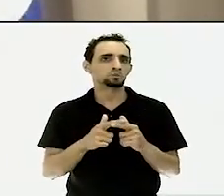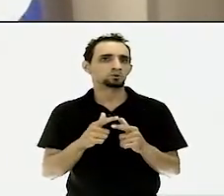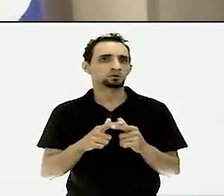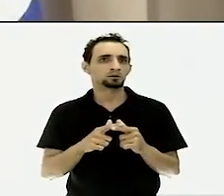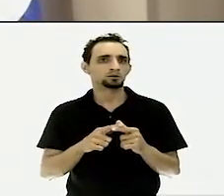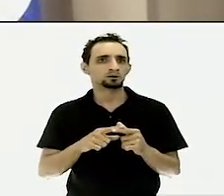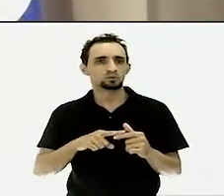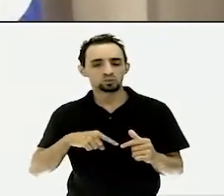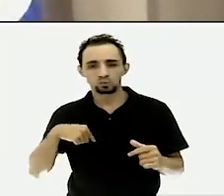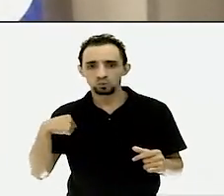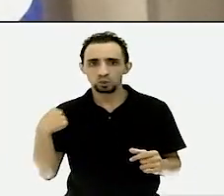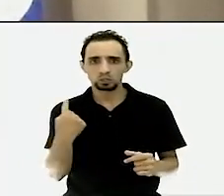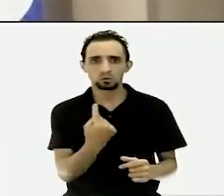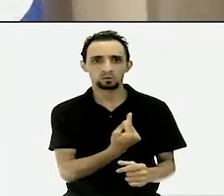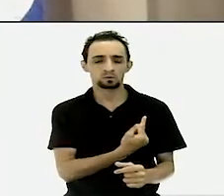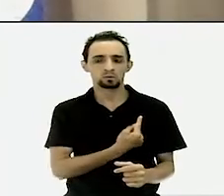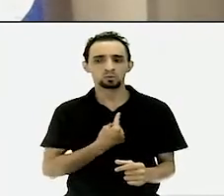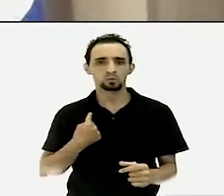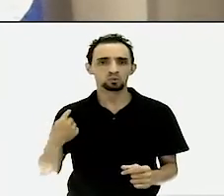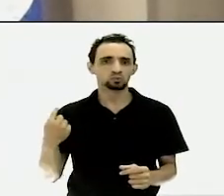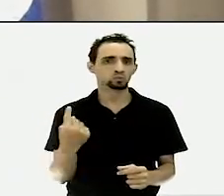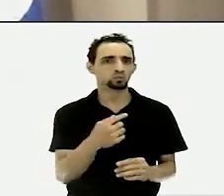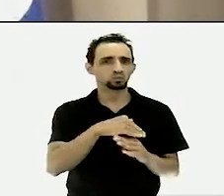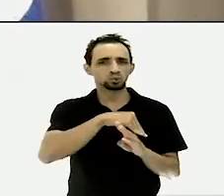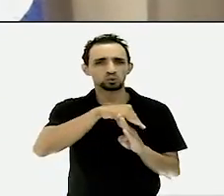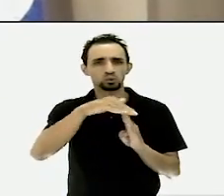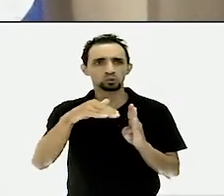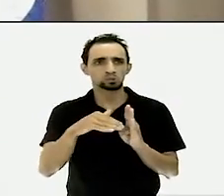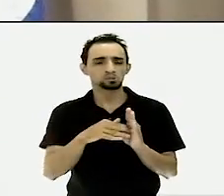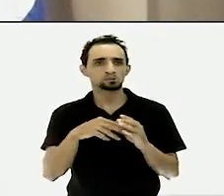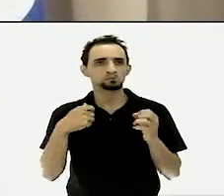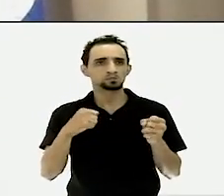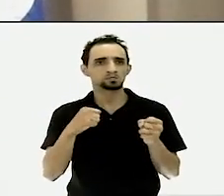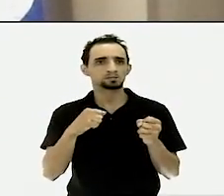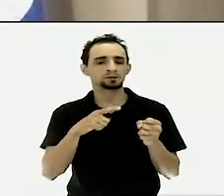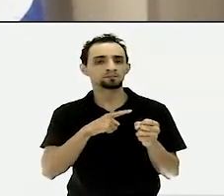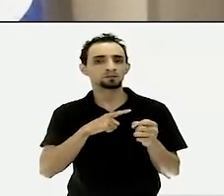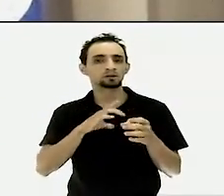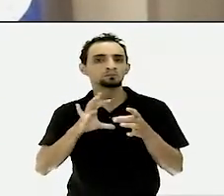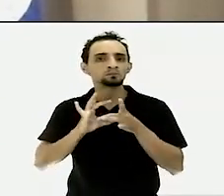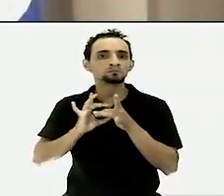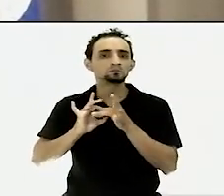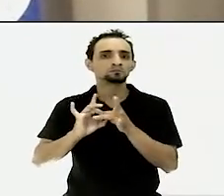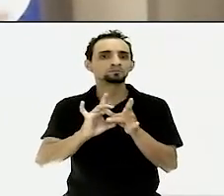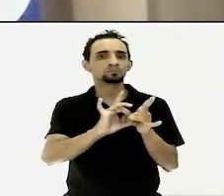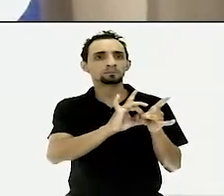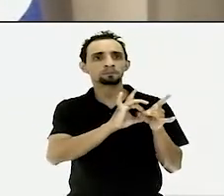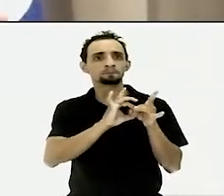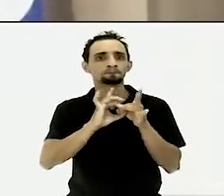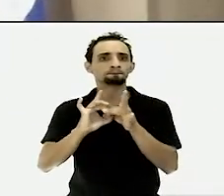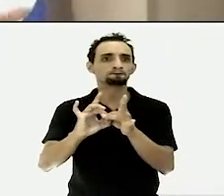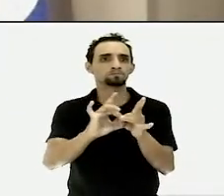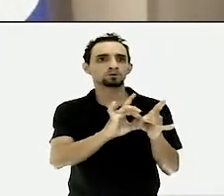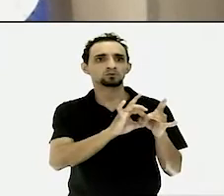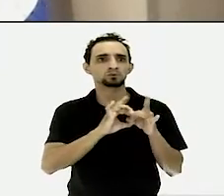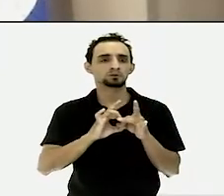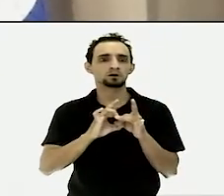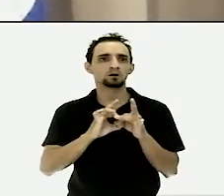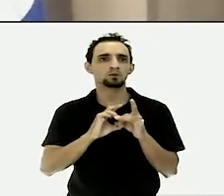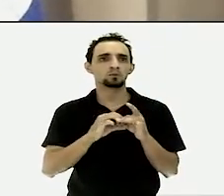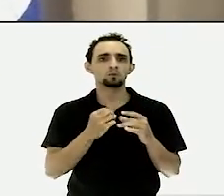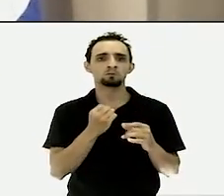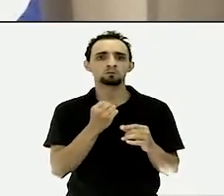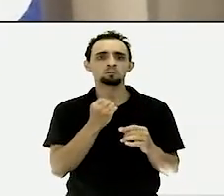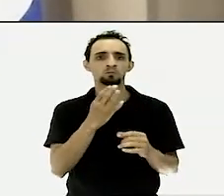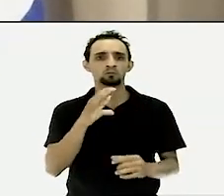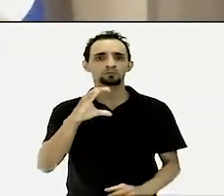facilidade, uma vez que terão o diagnóstico fechado, definido, para qual destino dará esse